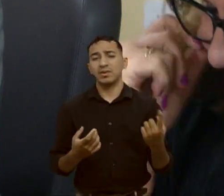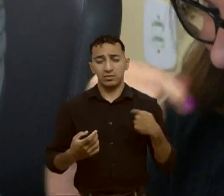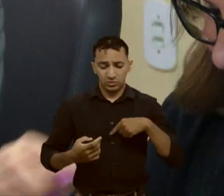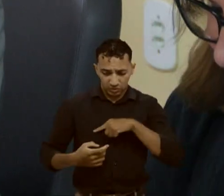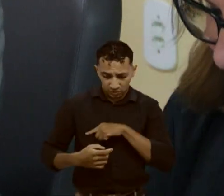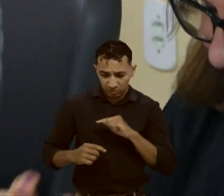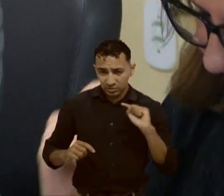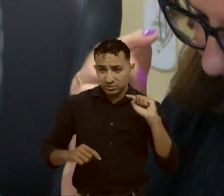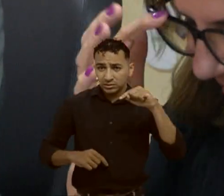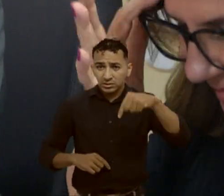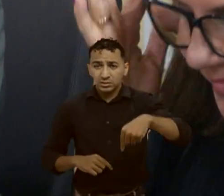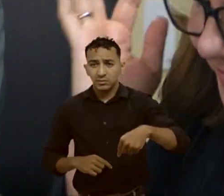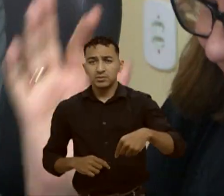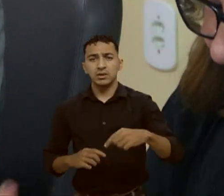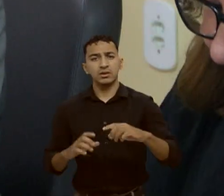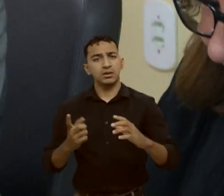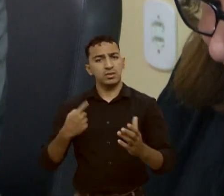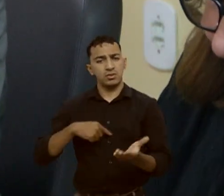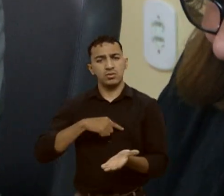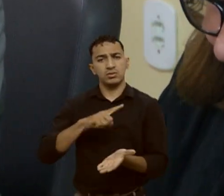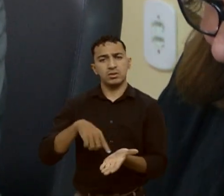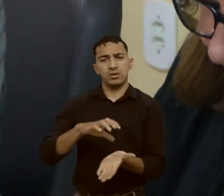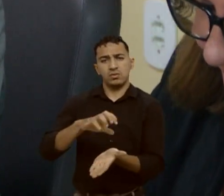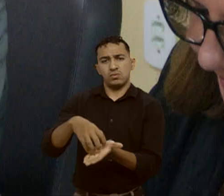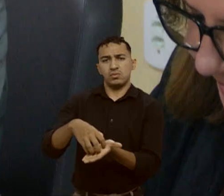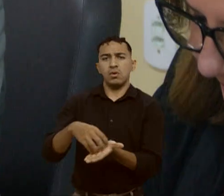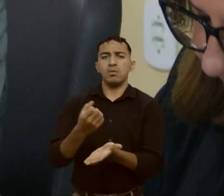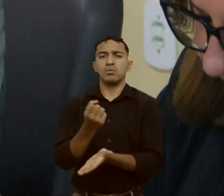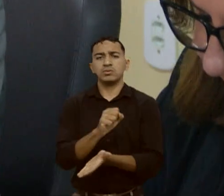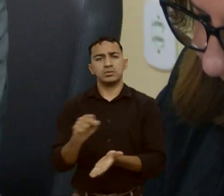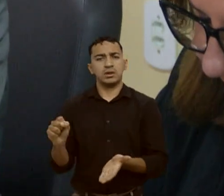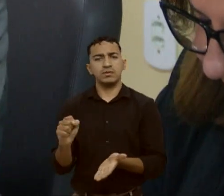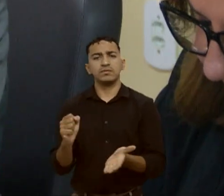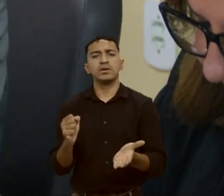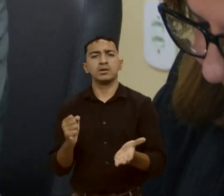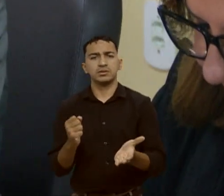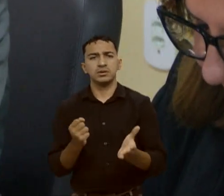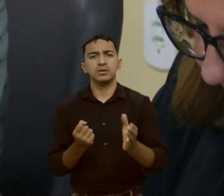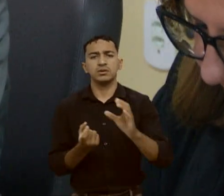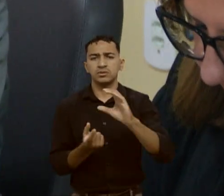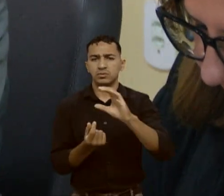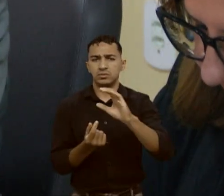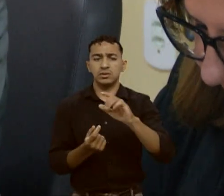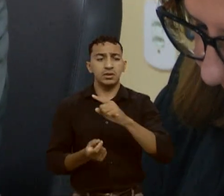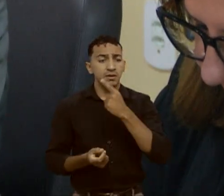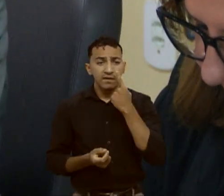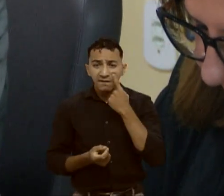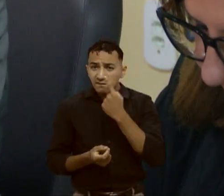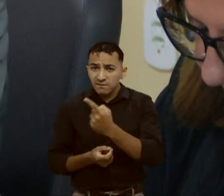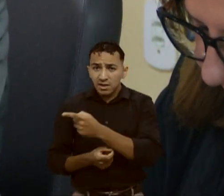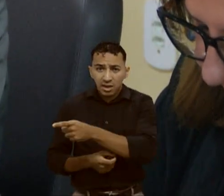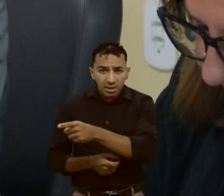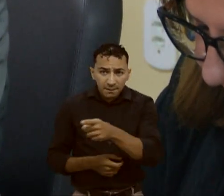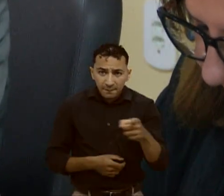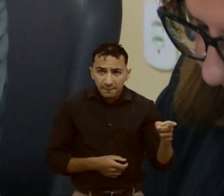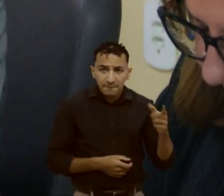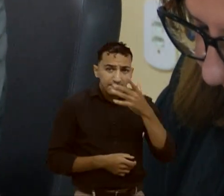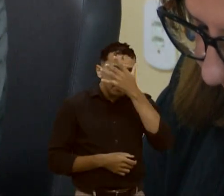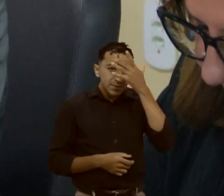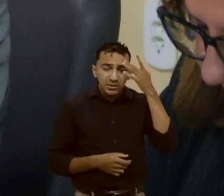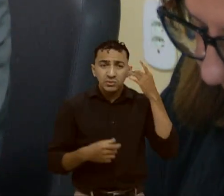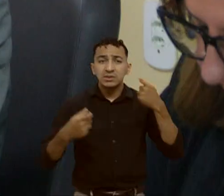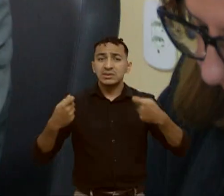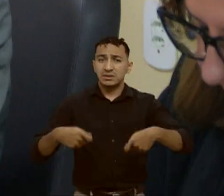como órgãos de defesa do consumidor, que vê pessoas que realmente precisam dessas promoções.